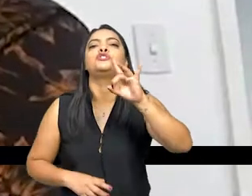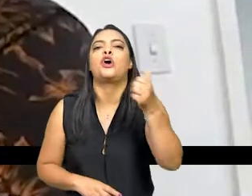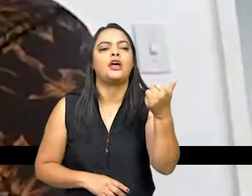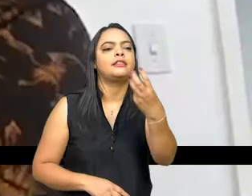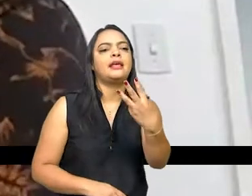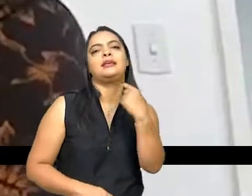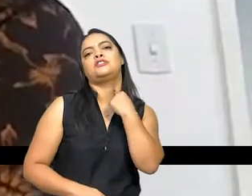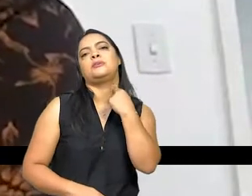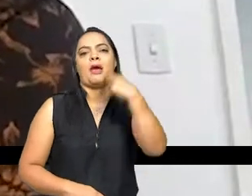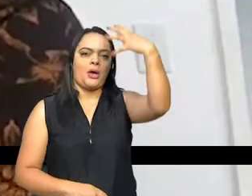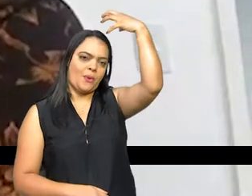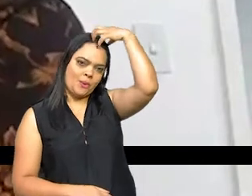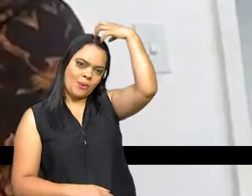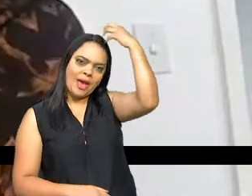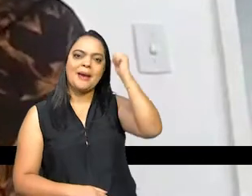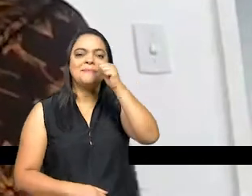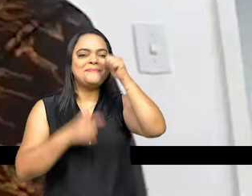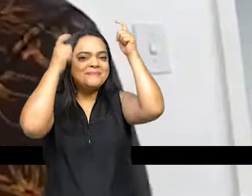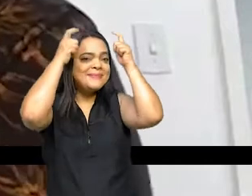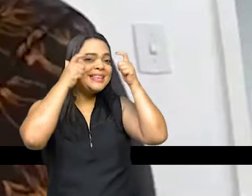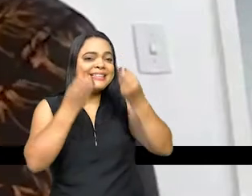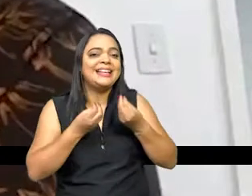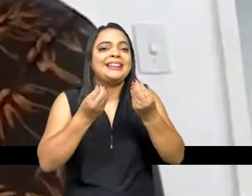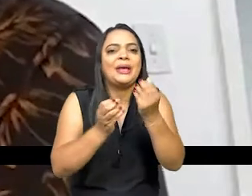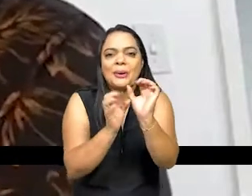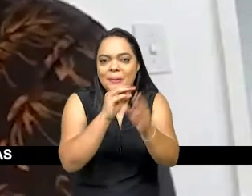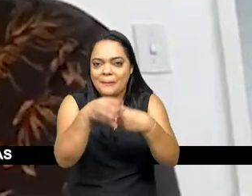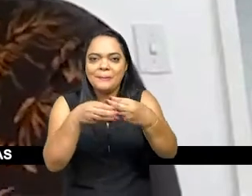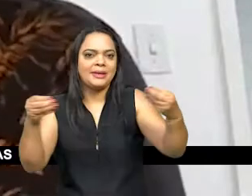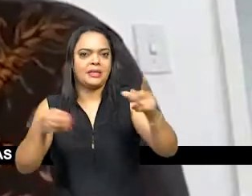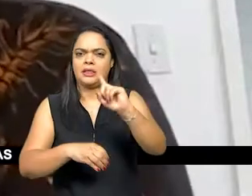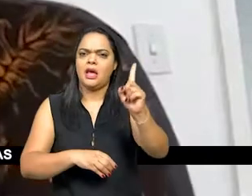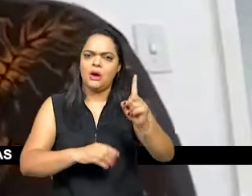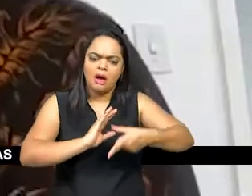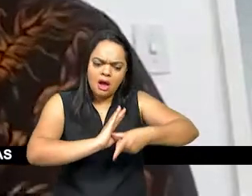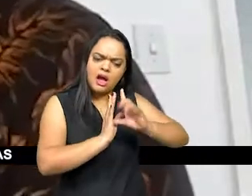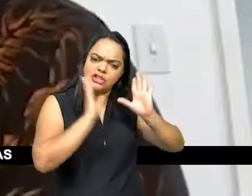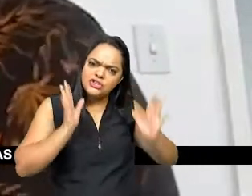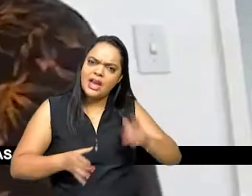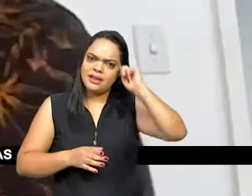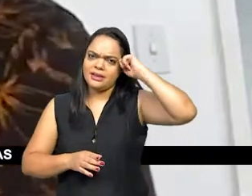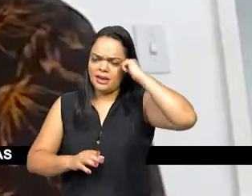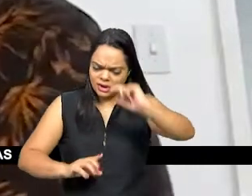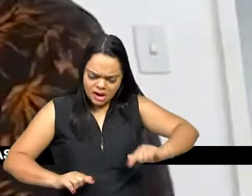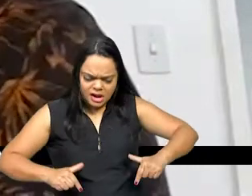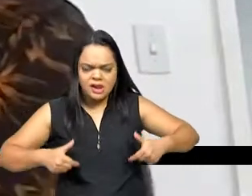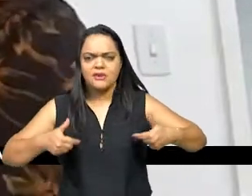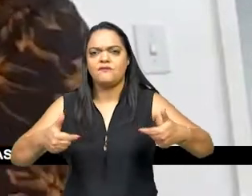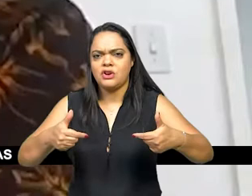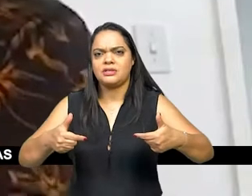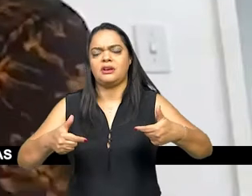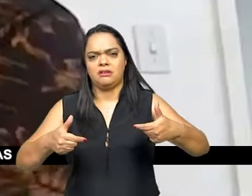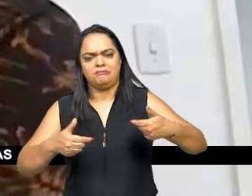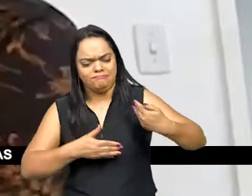foi somente um presente da Princesa Isabel, porque ele não foi, porque as pessoas negras estavam engajadas no processo político que